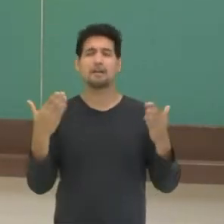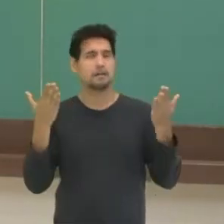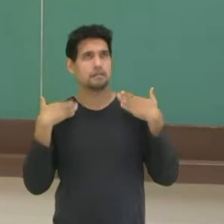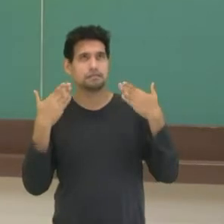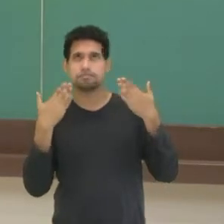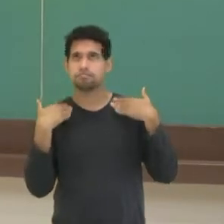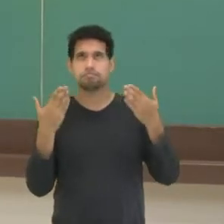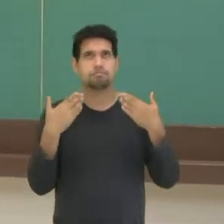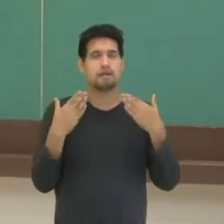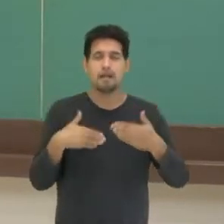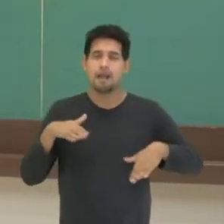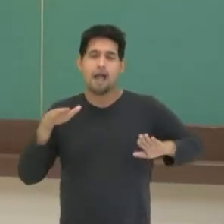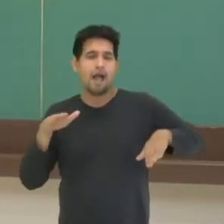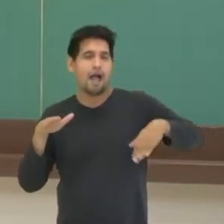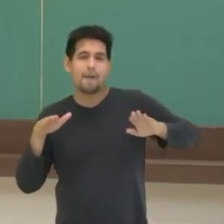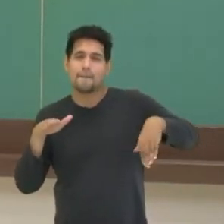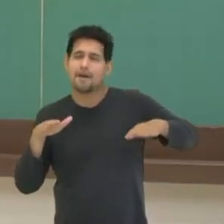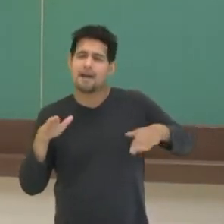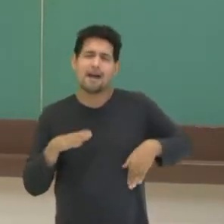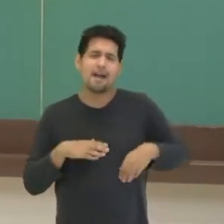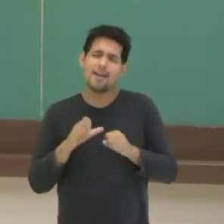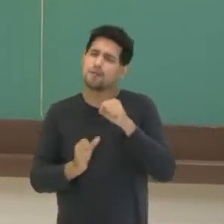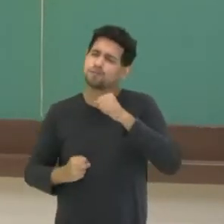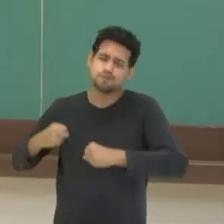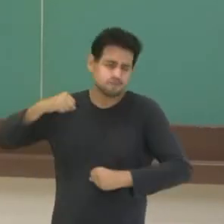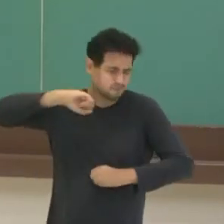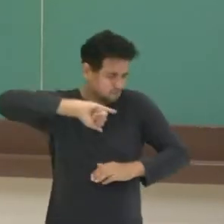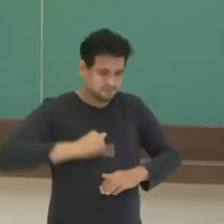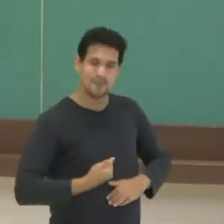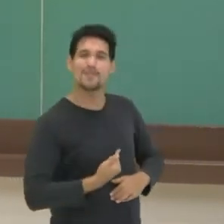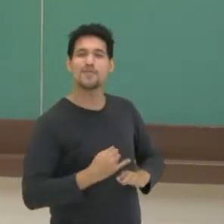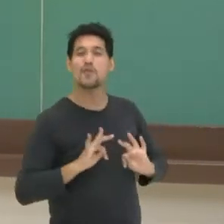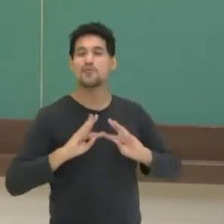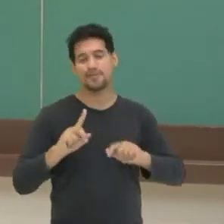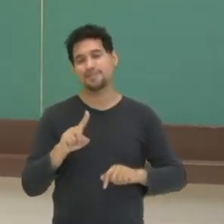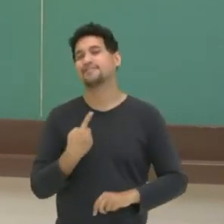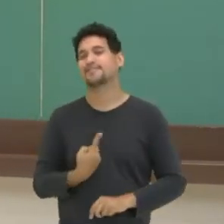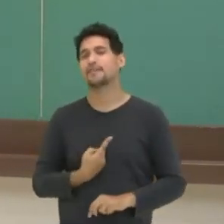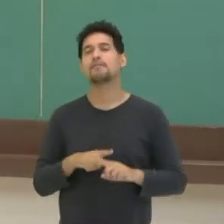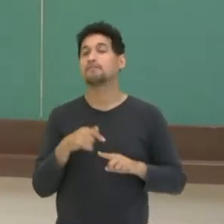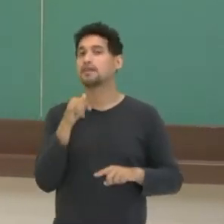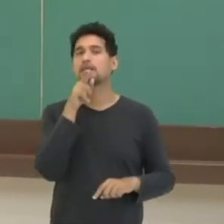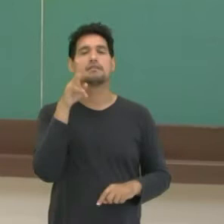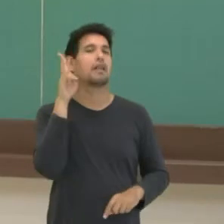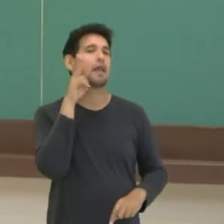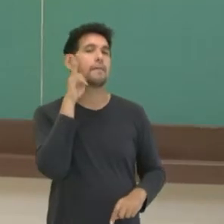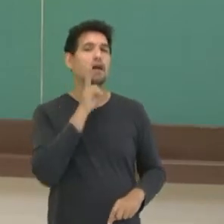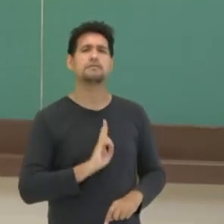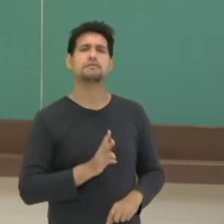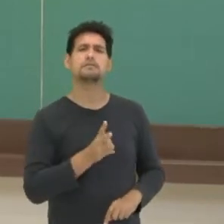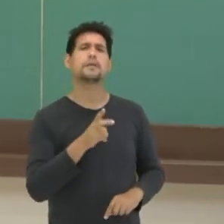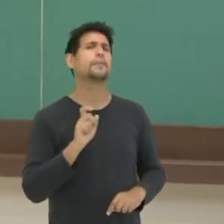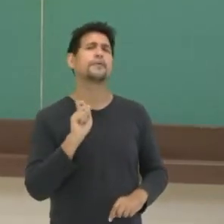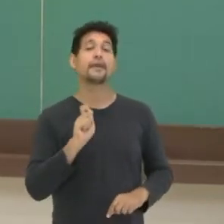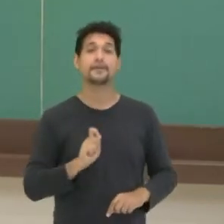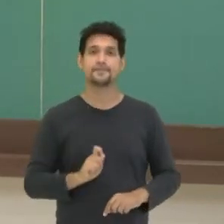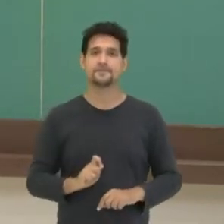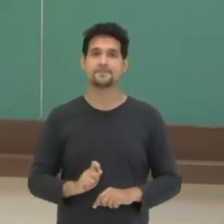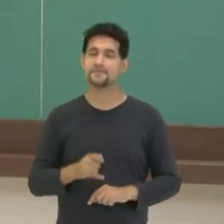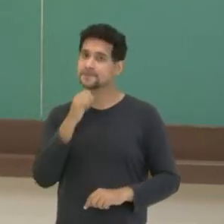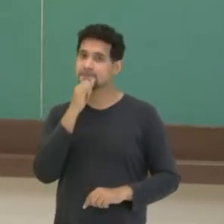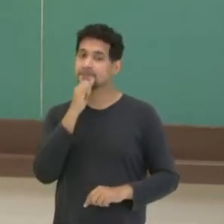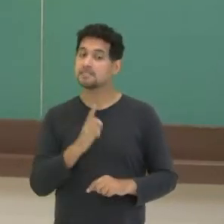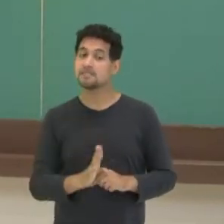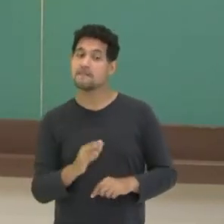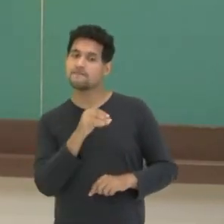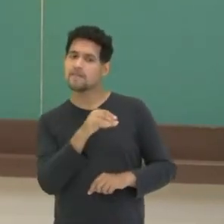do céu, na praia eu me esbaldo. Todos nós. Olha aqui, você vai lembrar, toda vez que você entrar